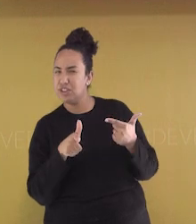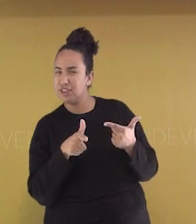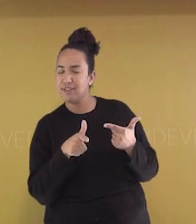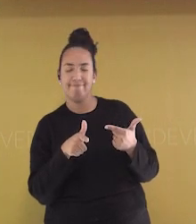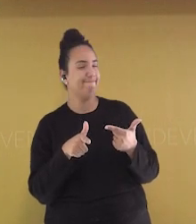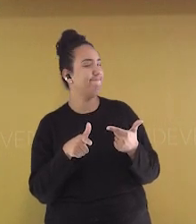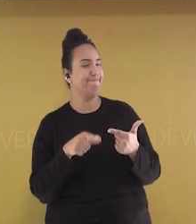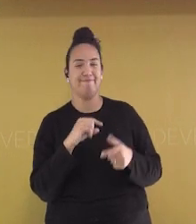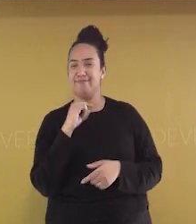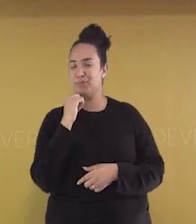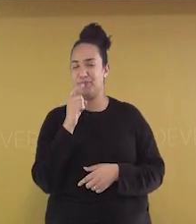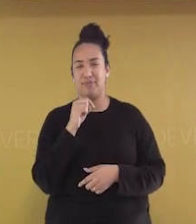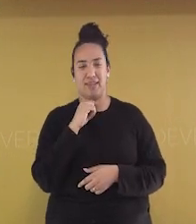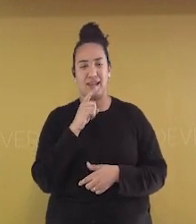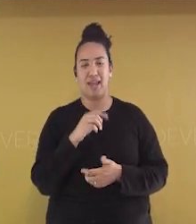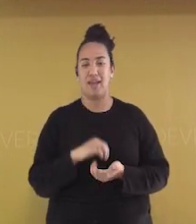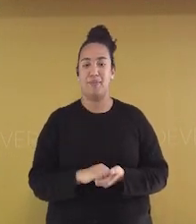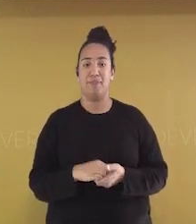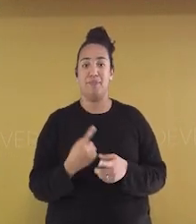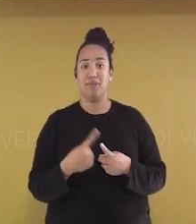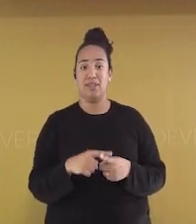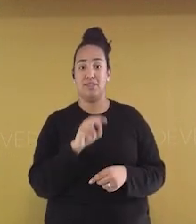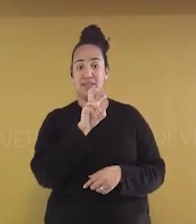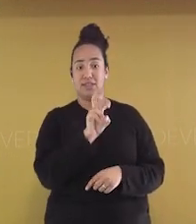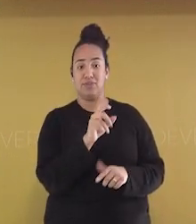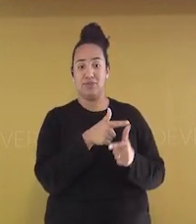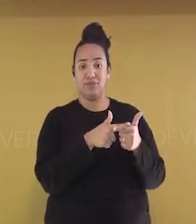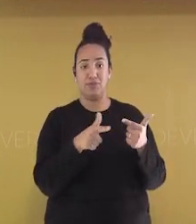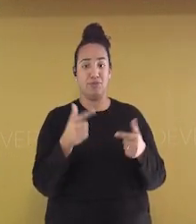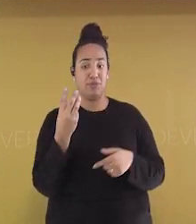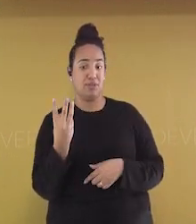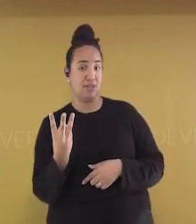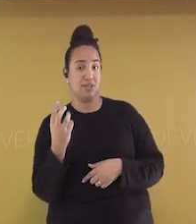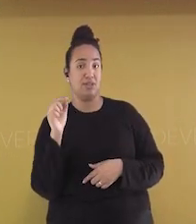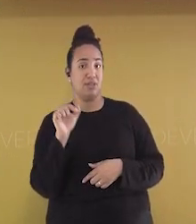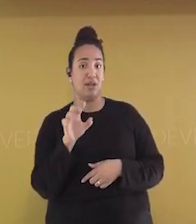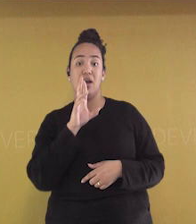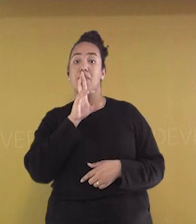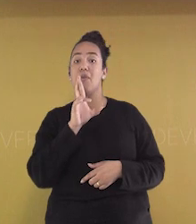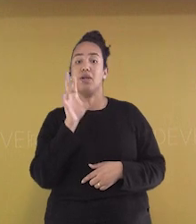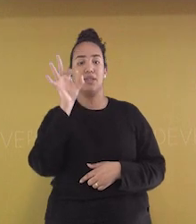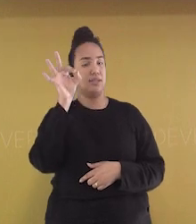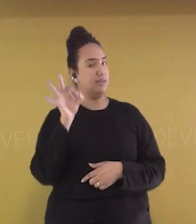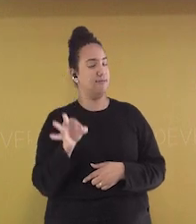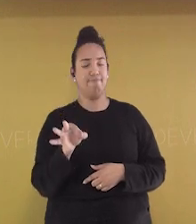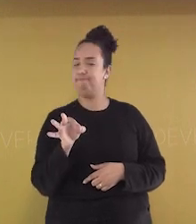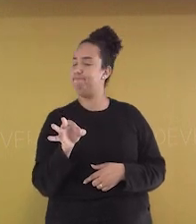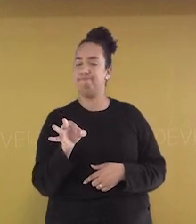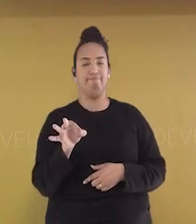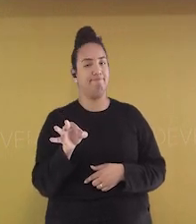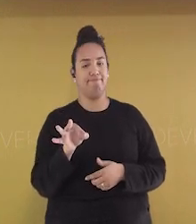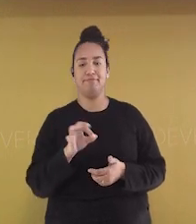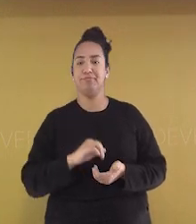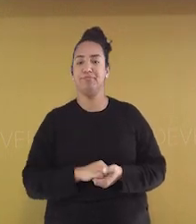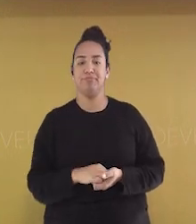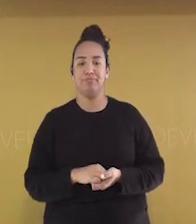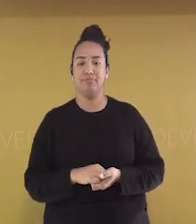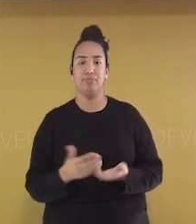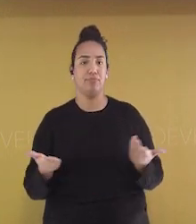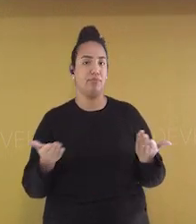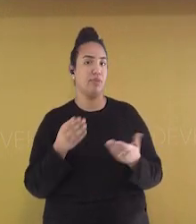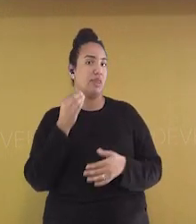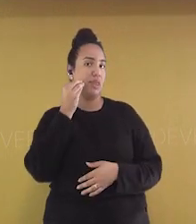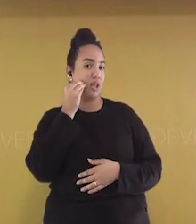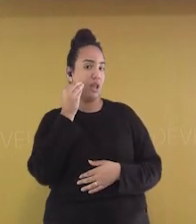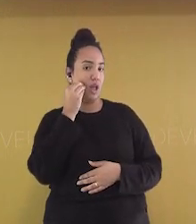dividir? Também não, pois se dividirmos 5 por 3, não irá resultar em uma divisão exata.